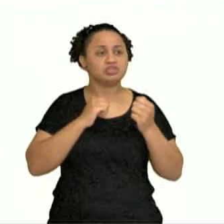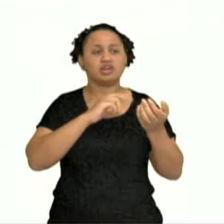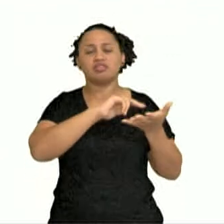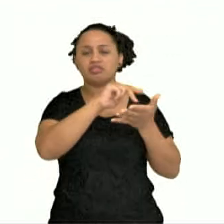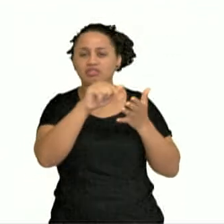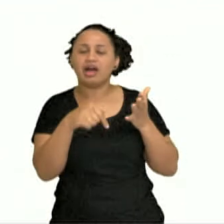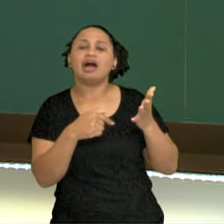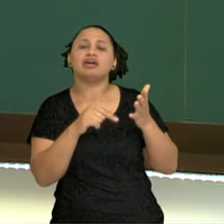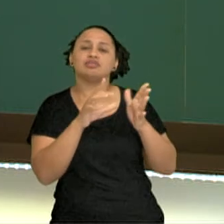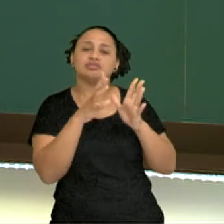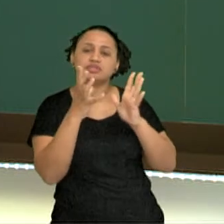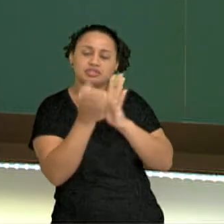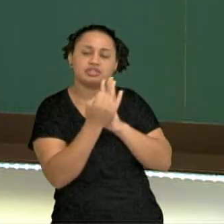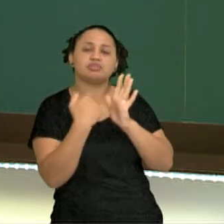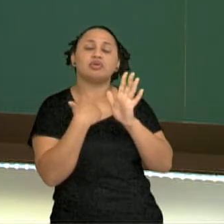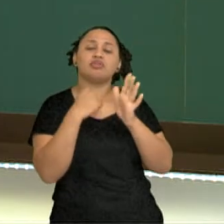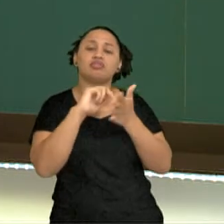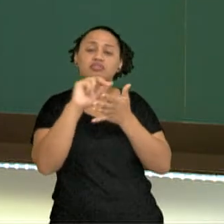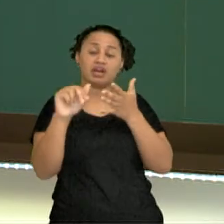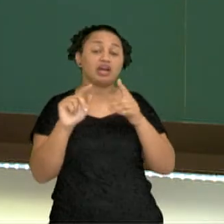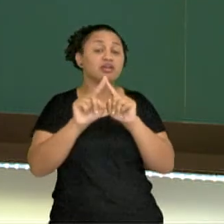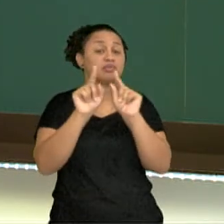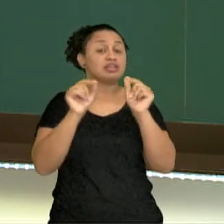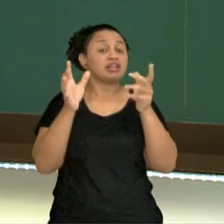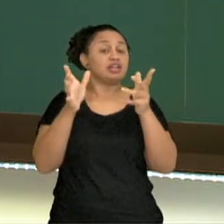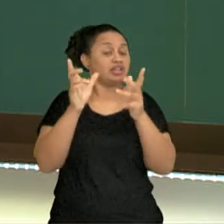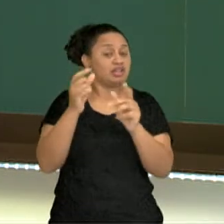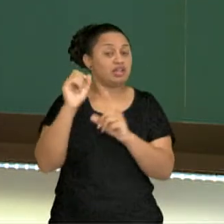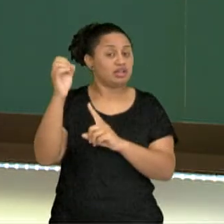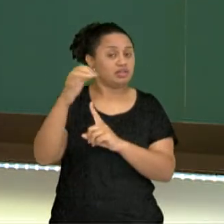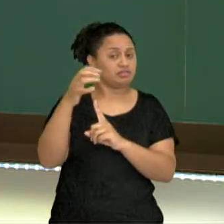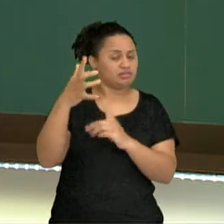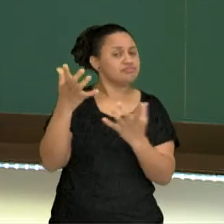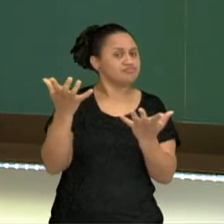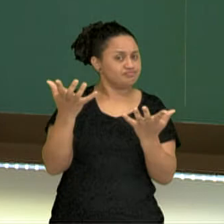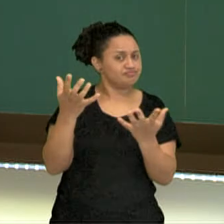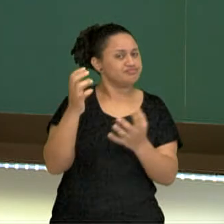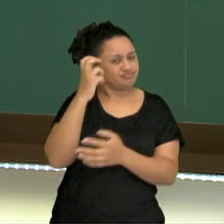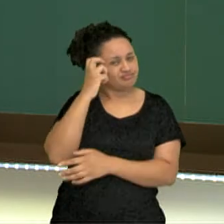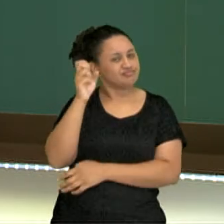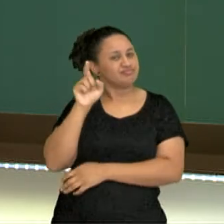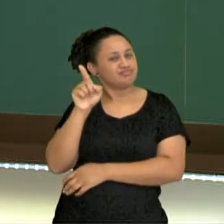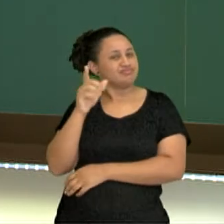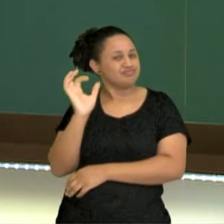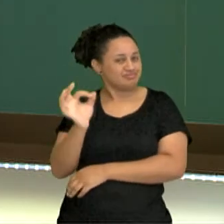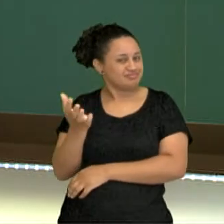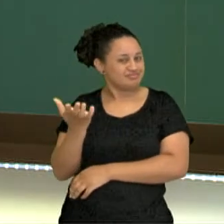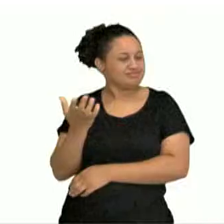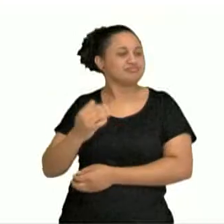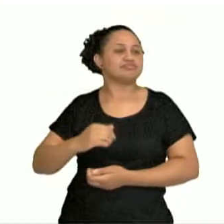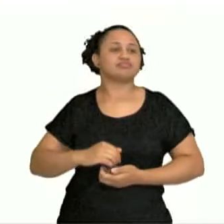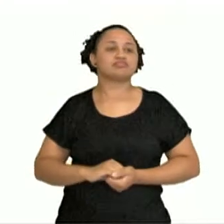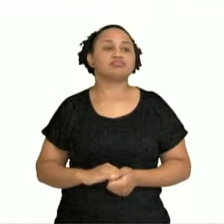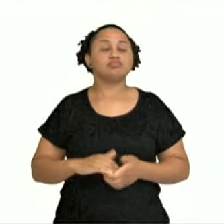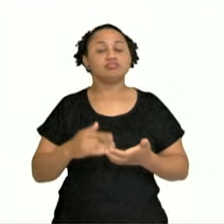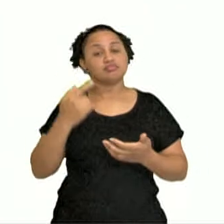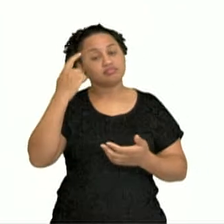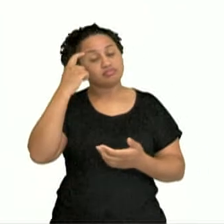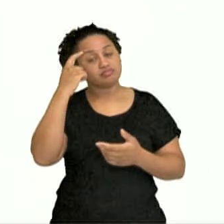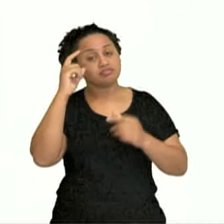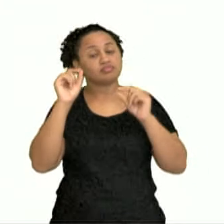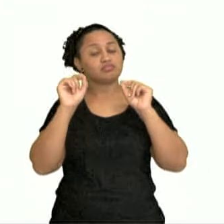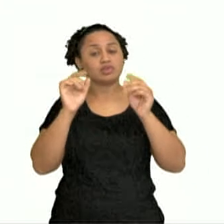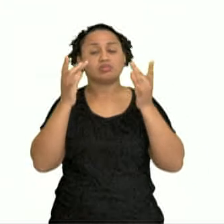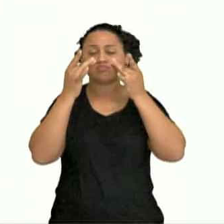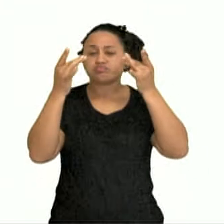diversos sinais, mas o que ele realmente queria era o sinal do Wi-Fi. Nada bobo ele, né? Para reflexionar. Gaturro